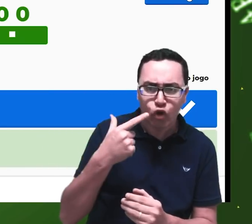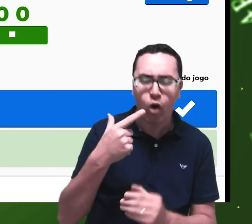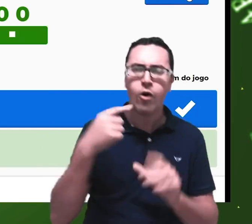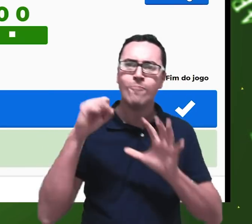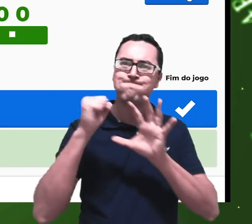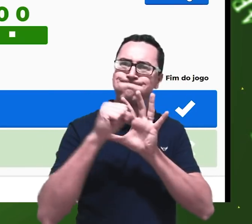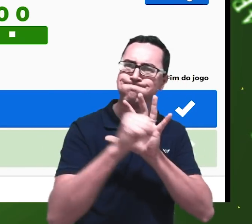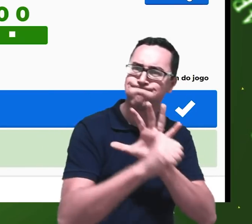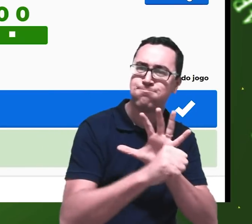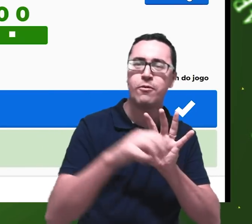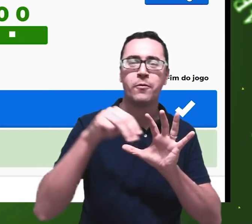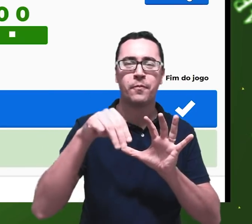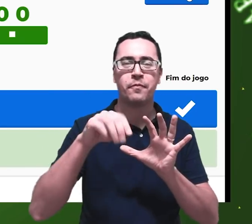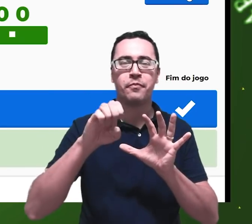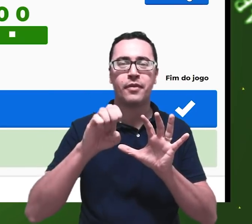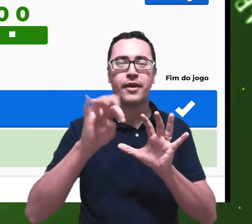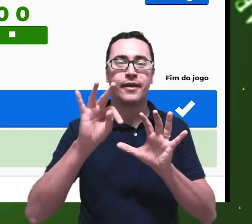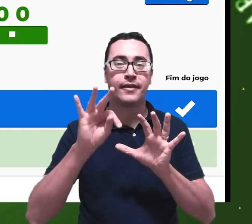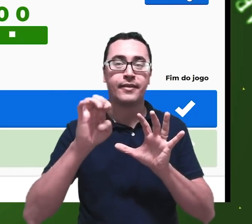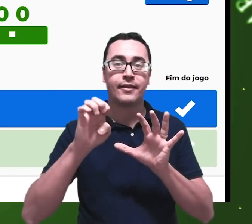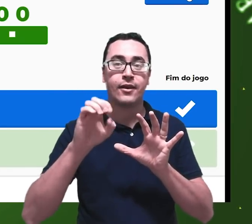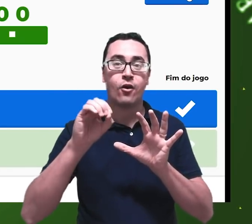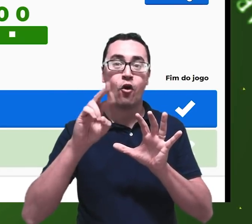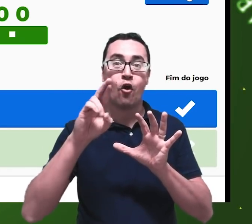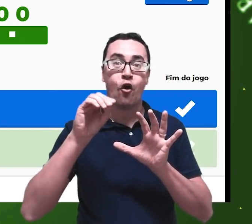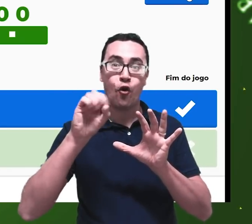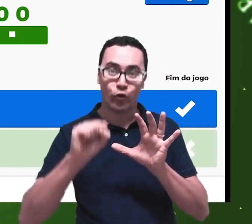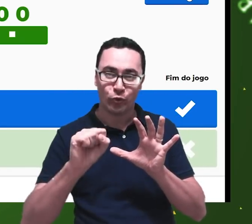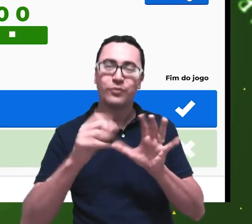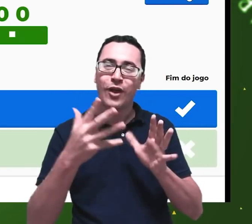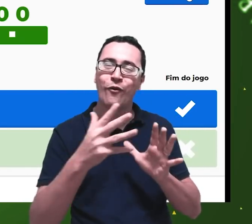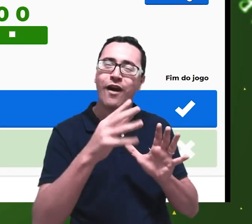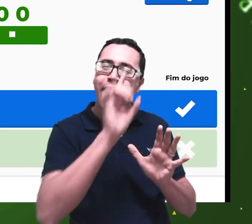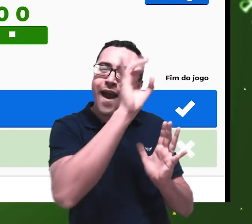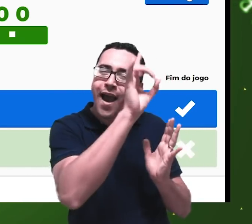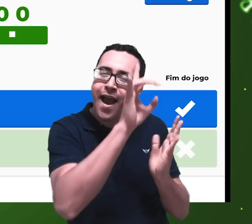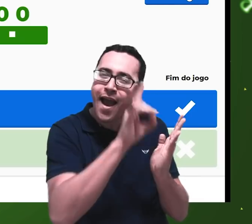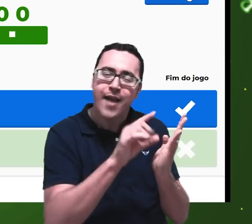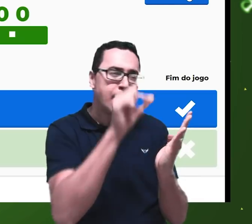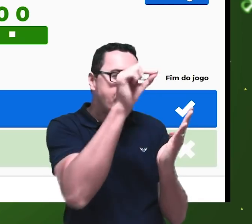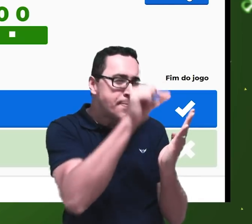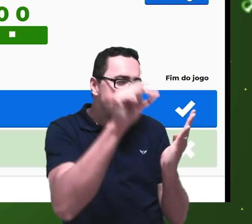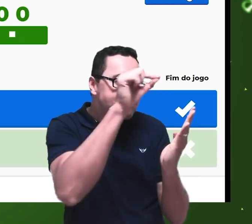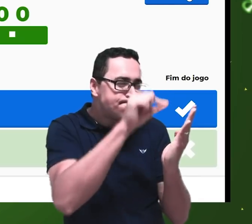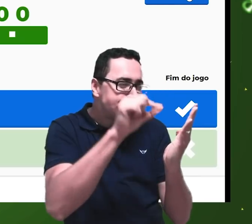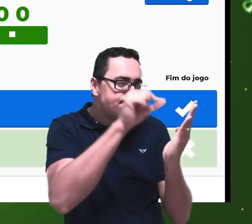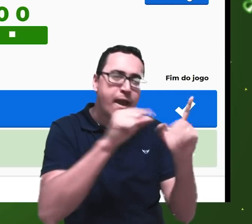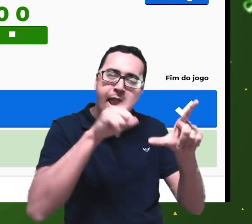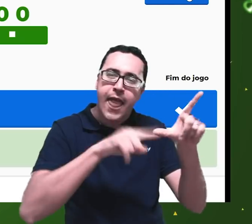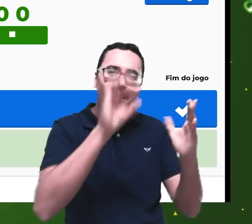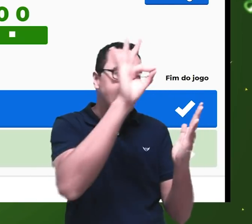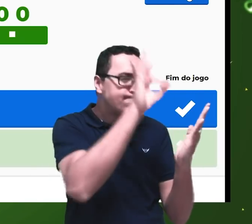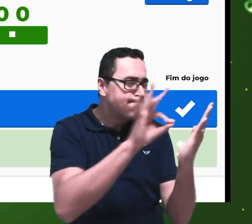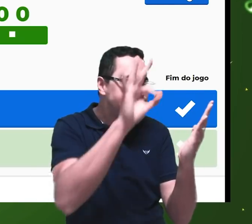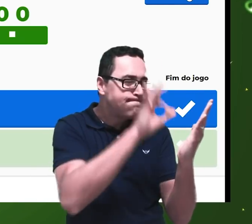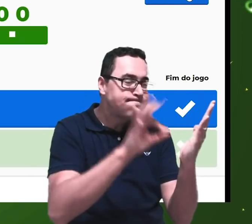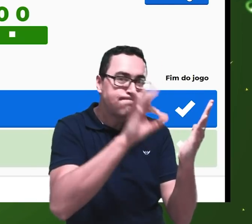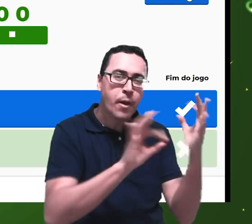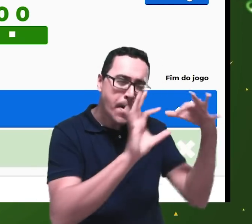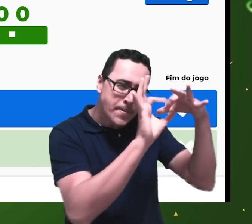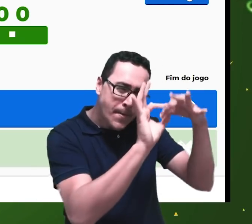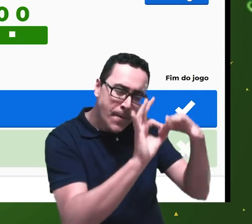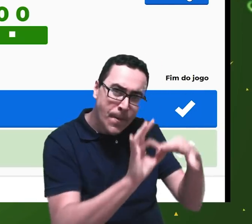todas as listas que eu pedi, todas as letras que eu pedi para que vocês circulassem aí nessa lista,